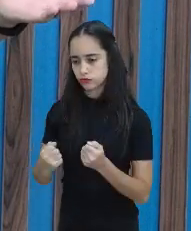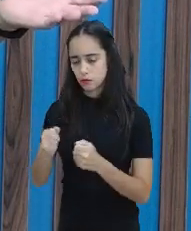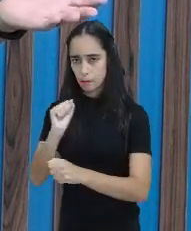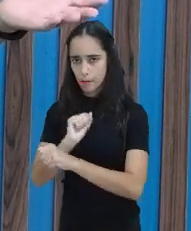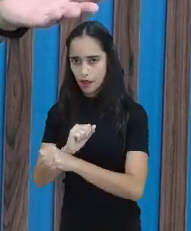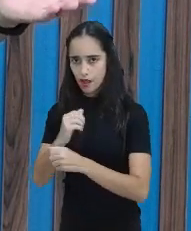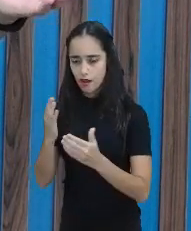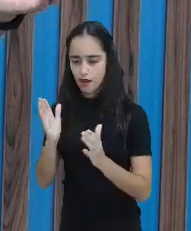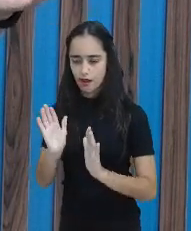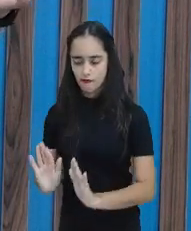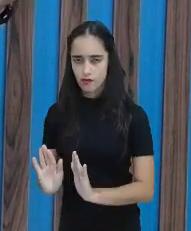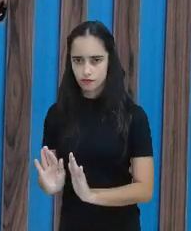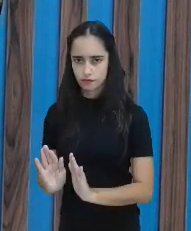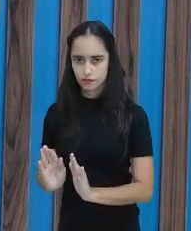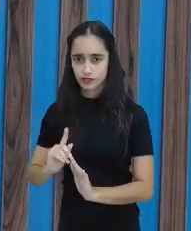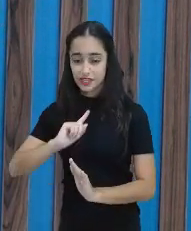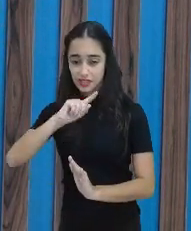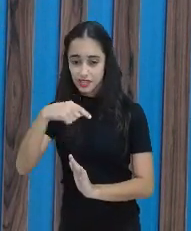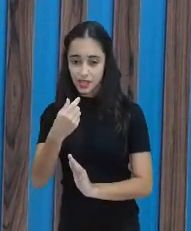anos 80,